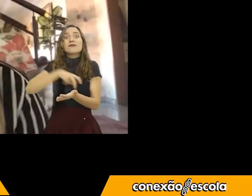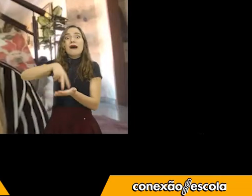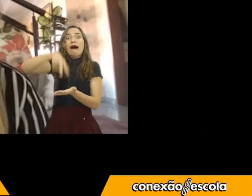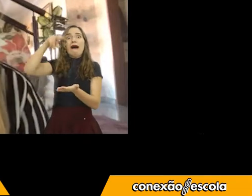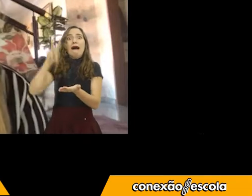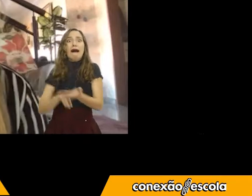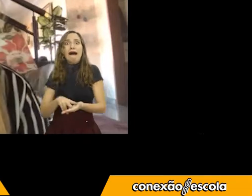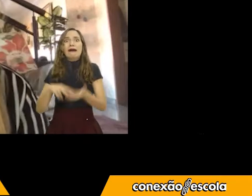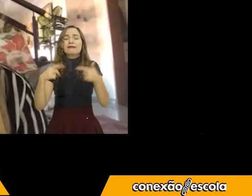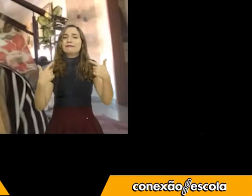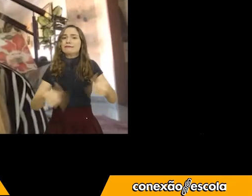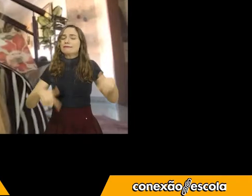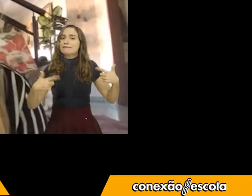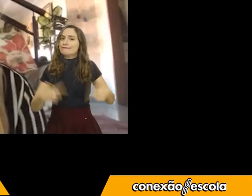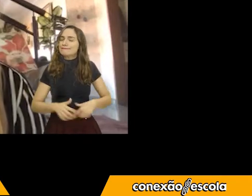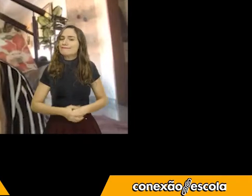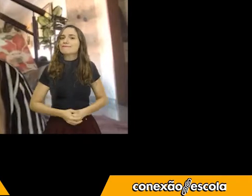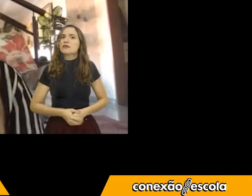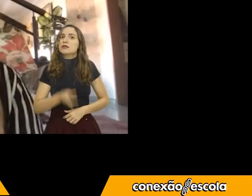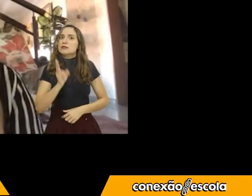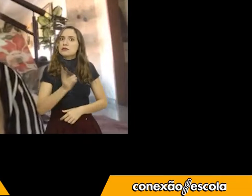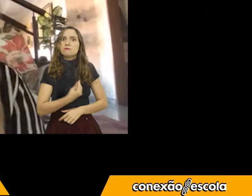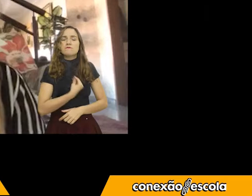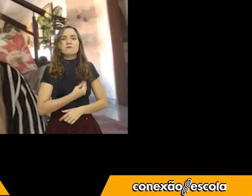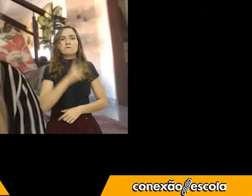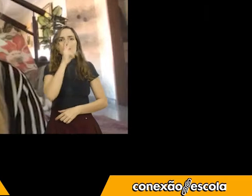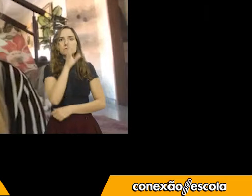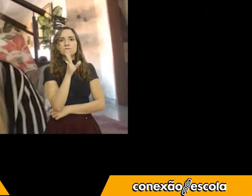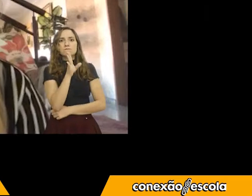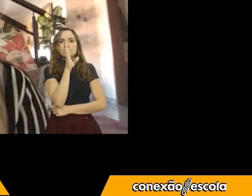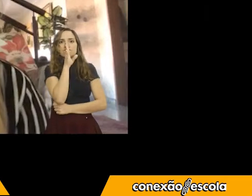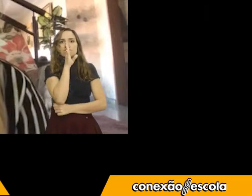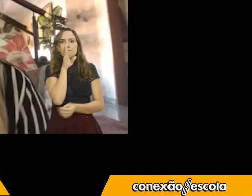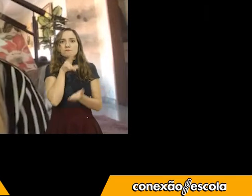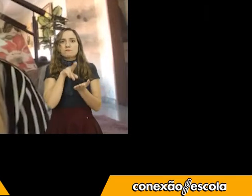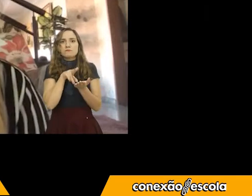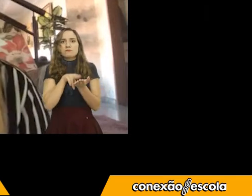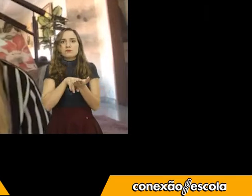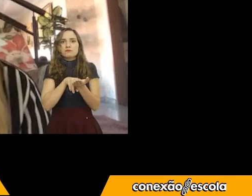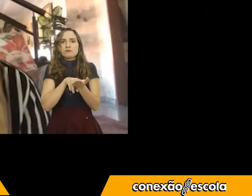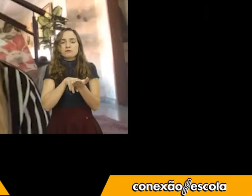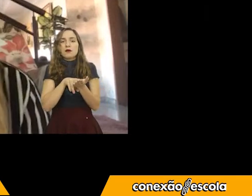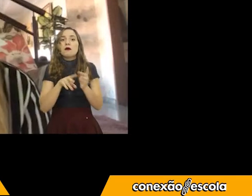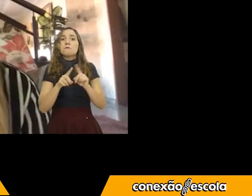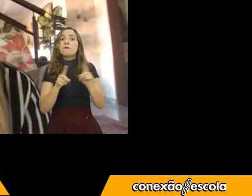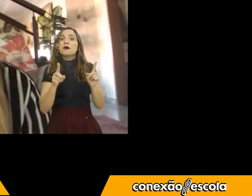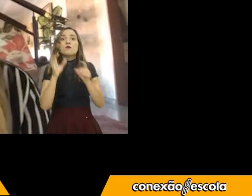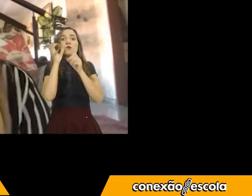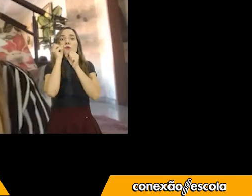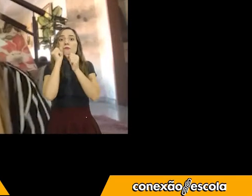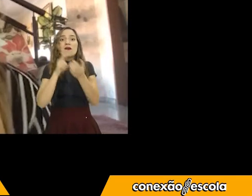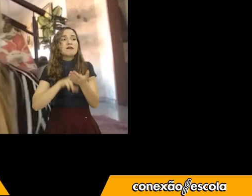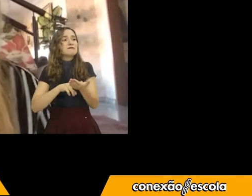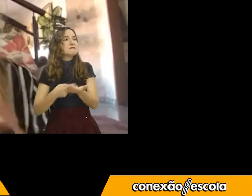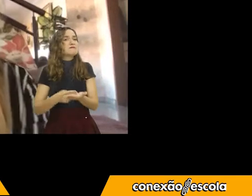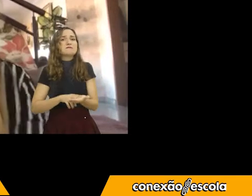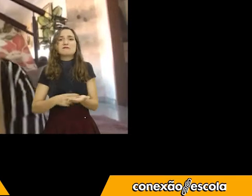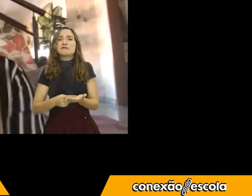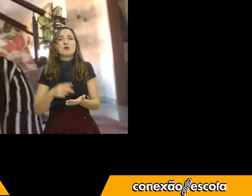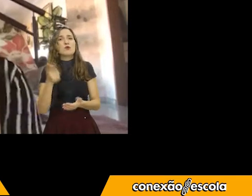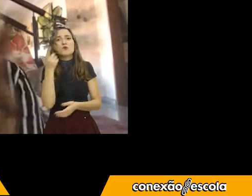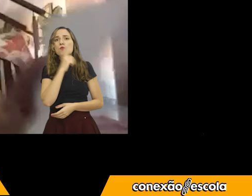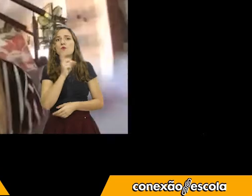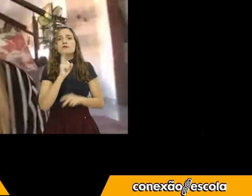cair. Então, vivia parada, deitada, mas sem dormir, com medo